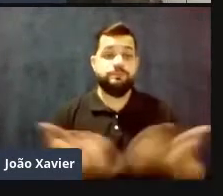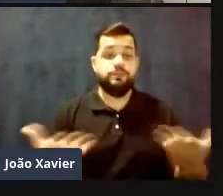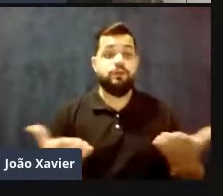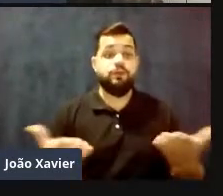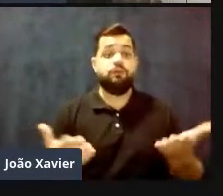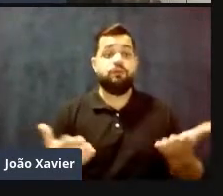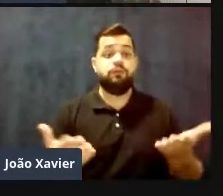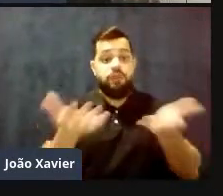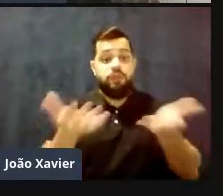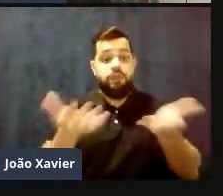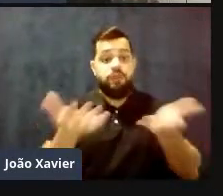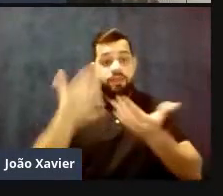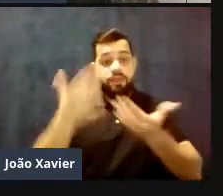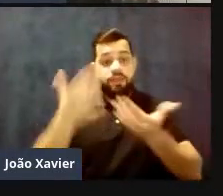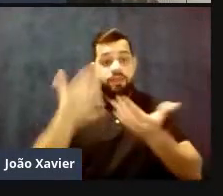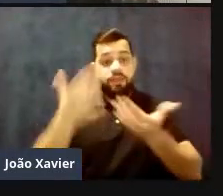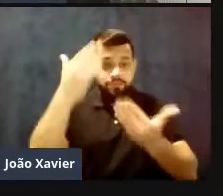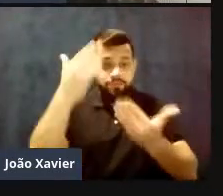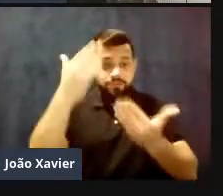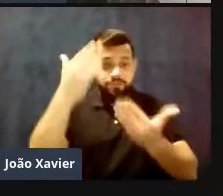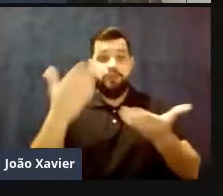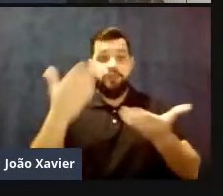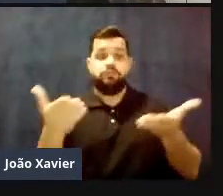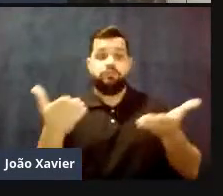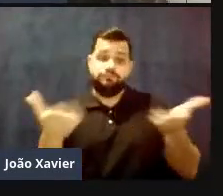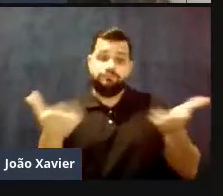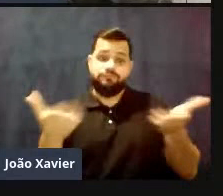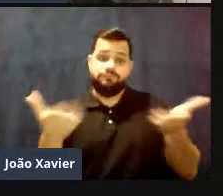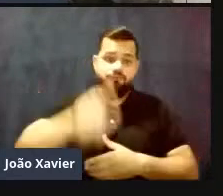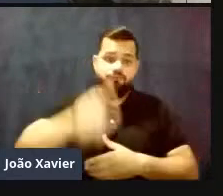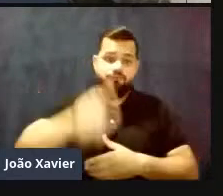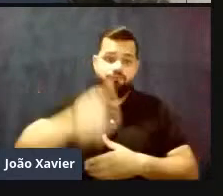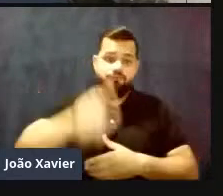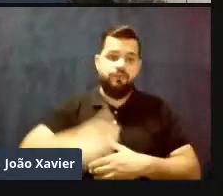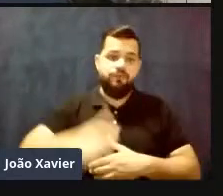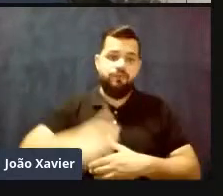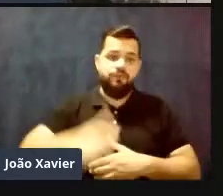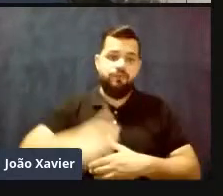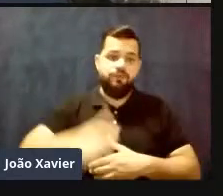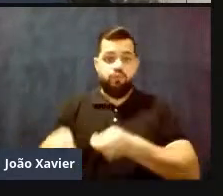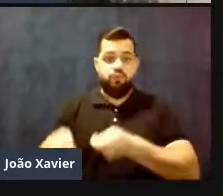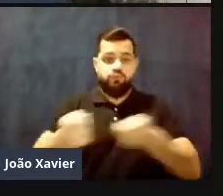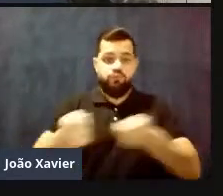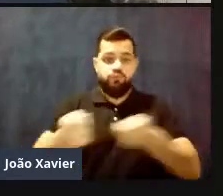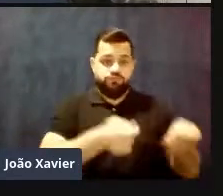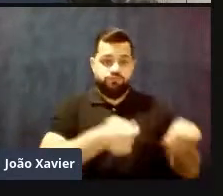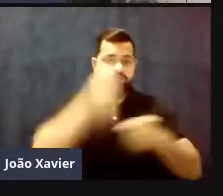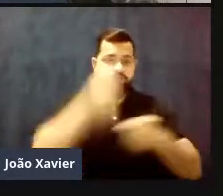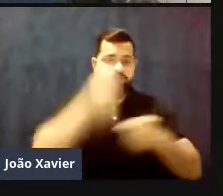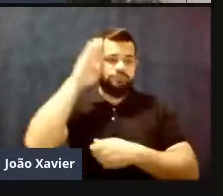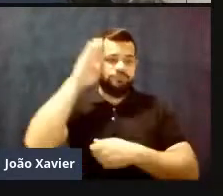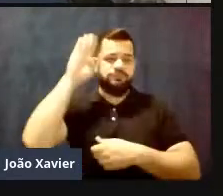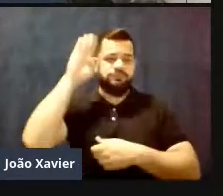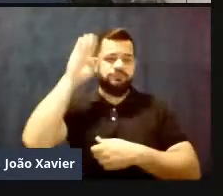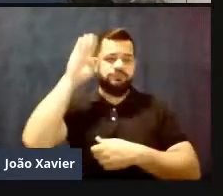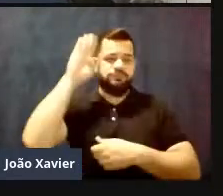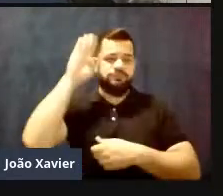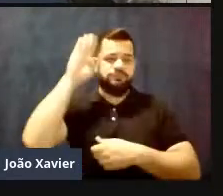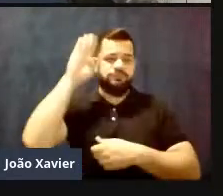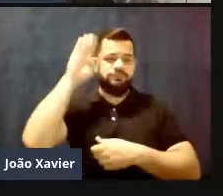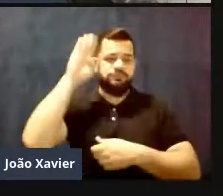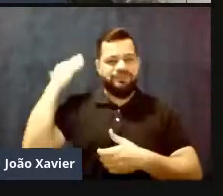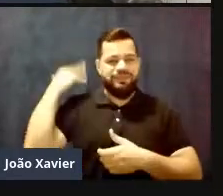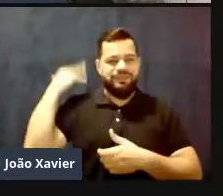participar da segunda acadêmica de nutrição. Eu fiz parte da formulação e da organização da primeira semana acadêmica, que foi um presente para